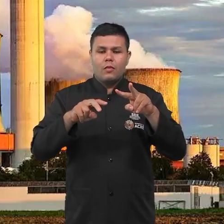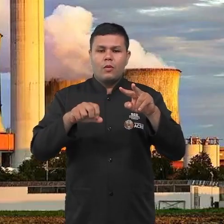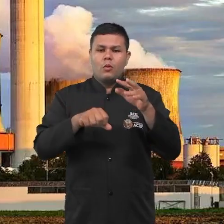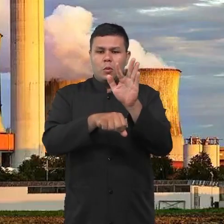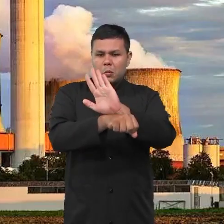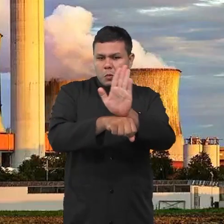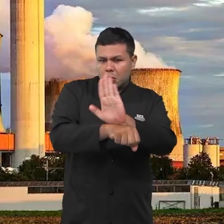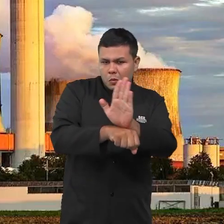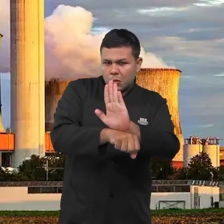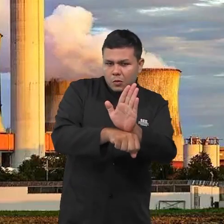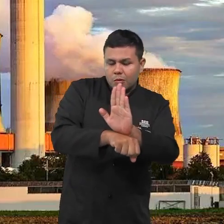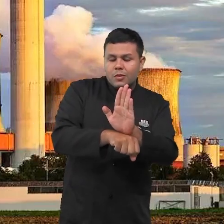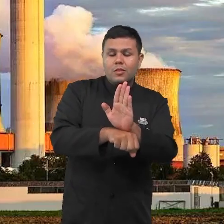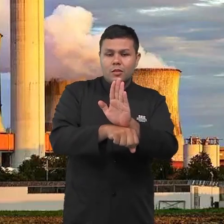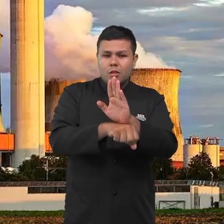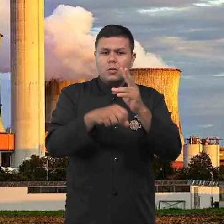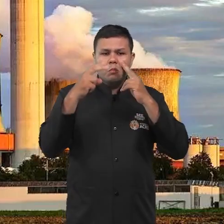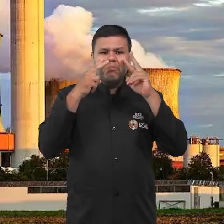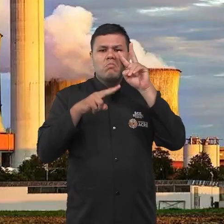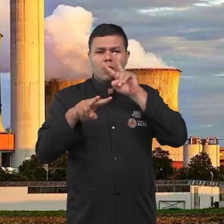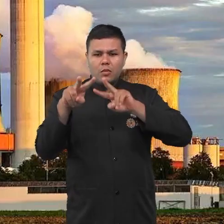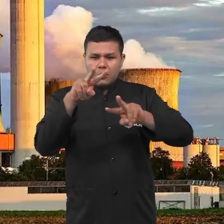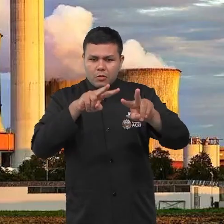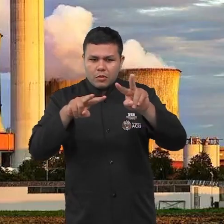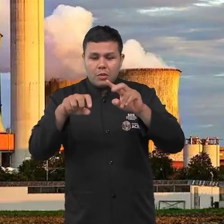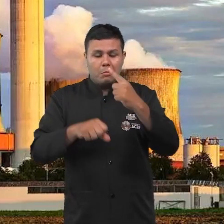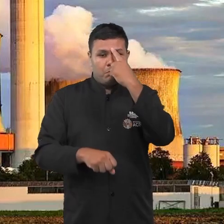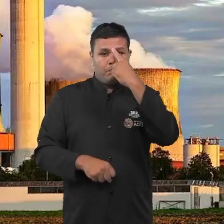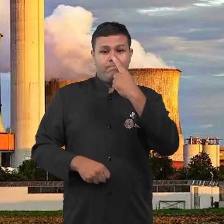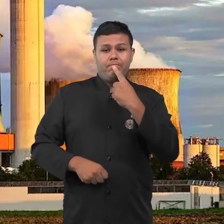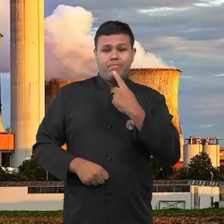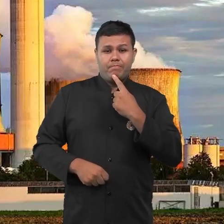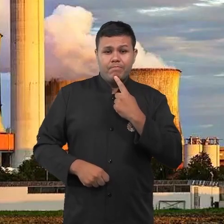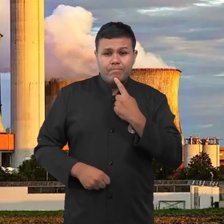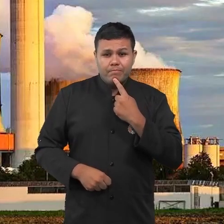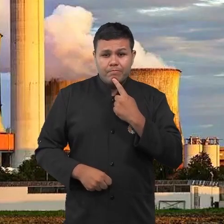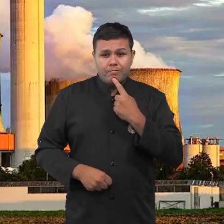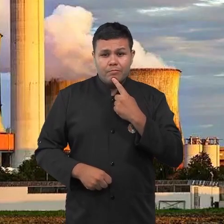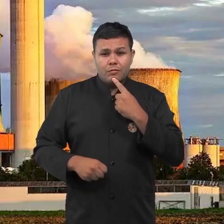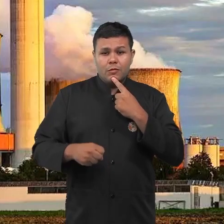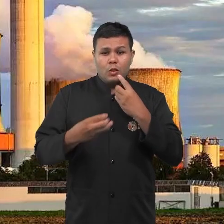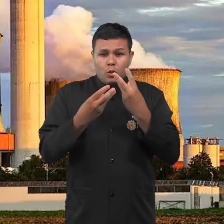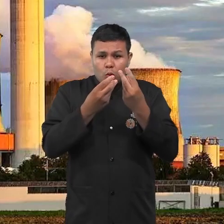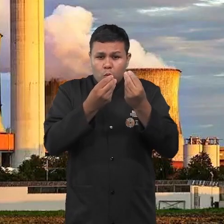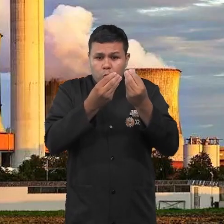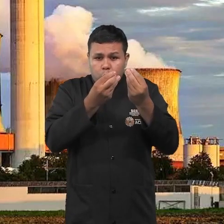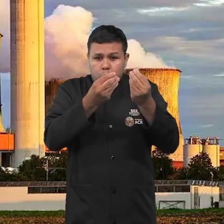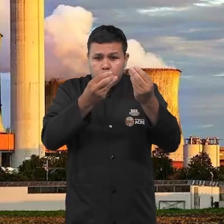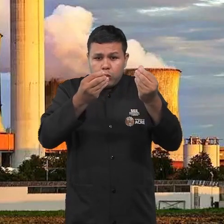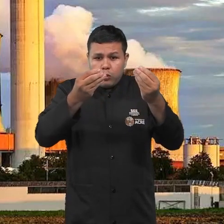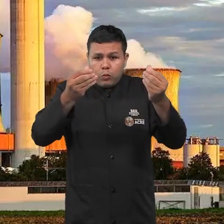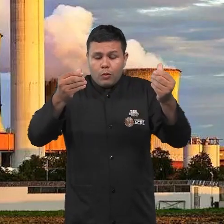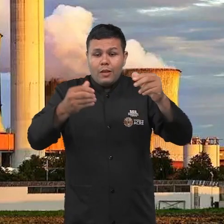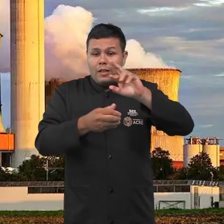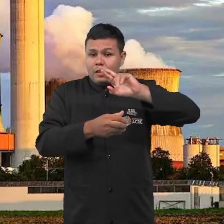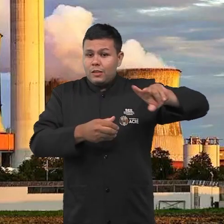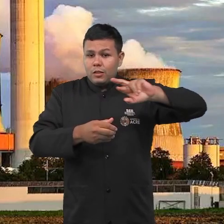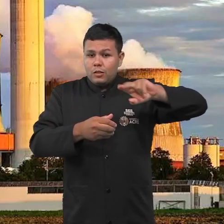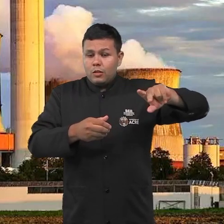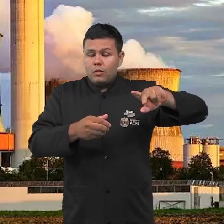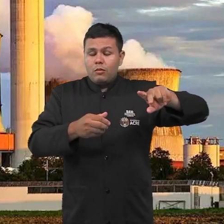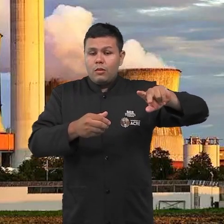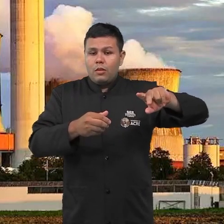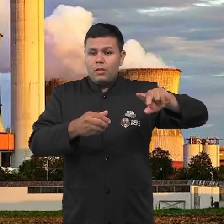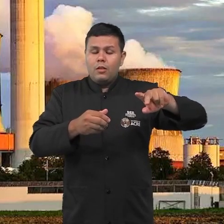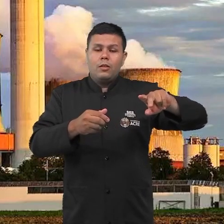famosa, viu isso, mas na verdade, pessoal, essa fumacinha que está saindo aí não é radiação, tá? Isso é